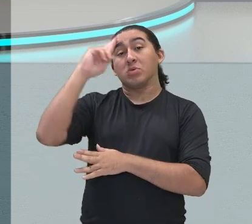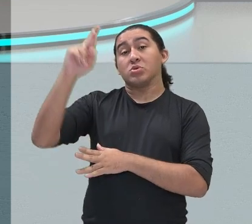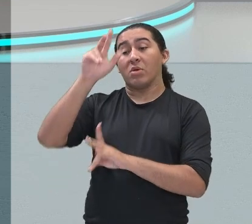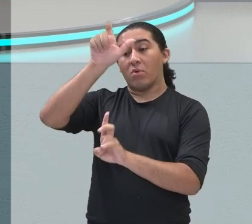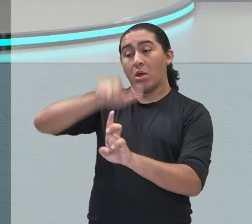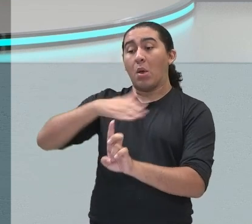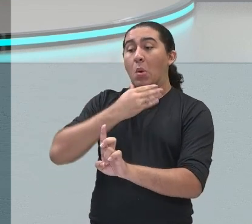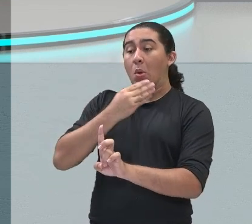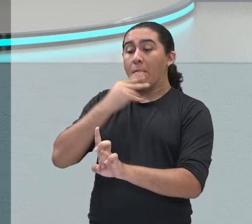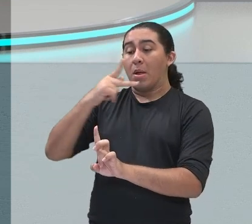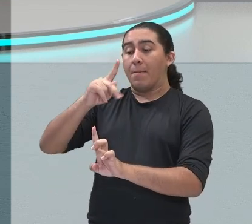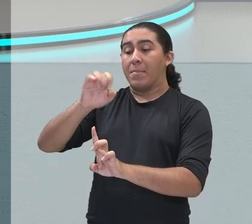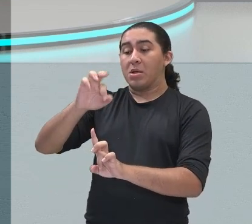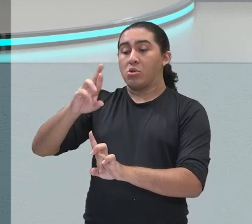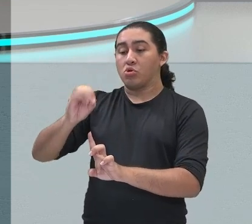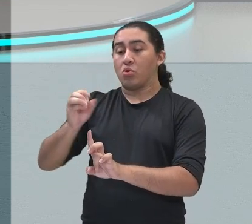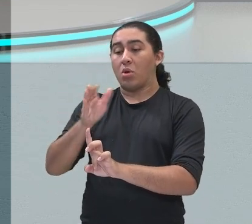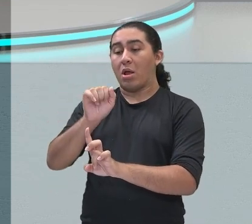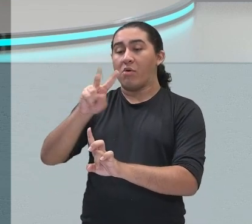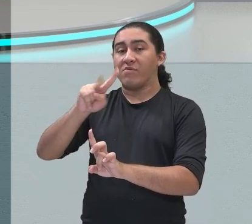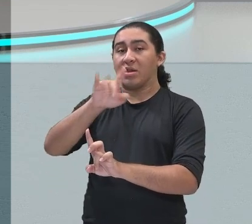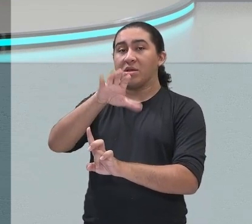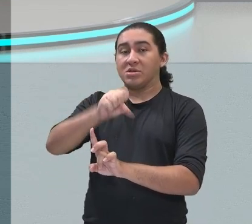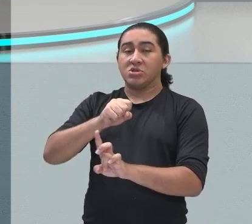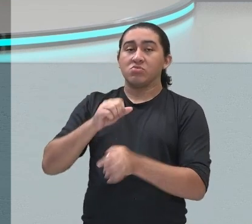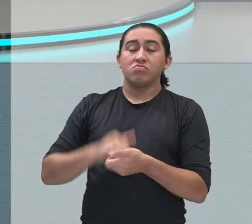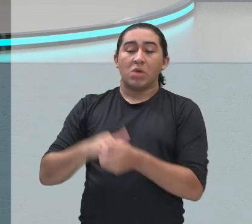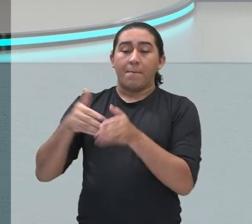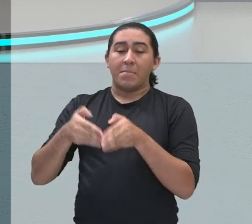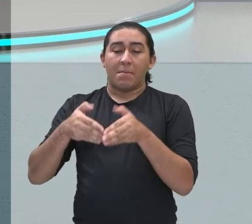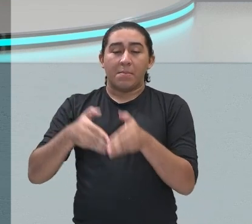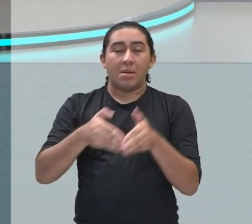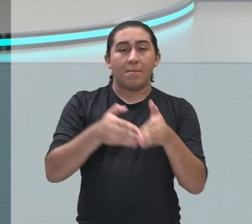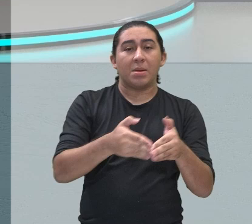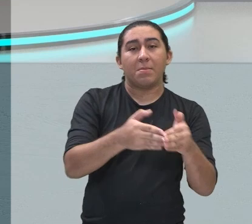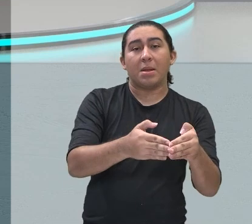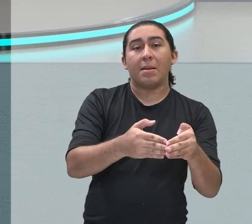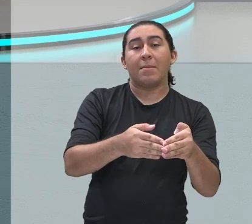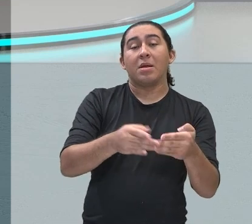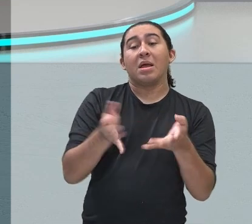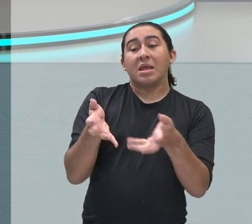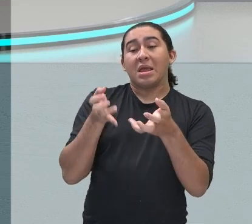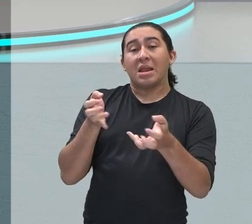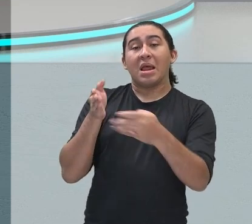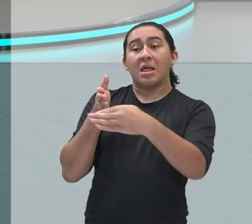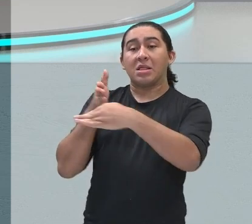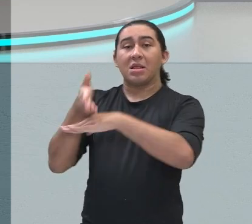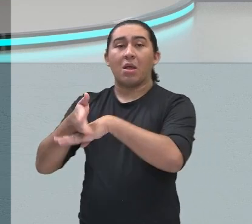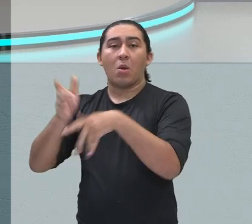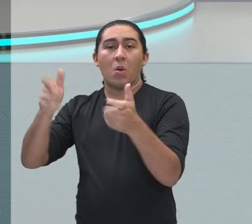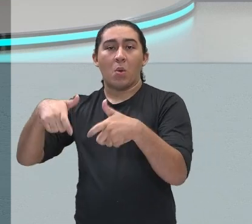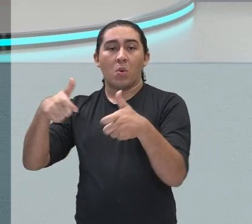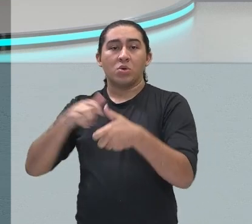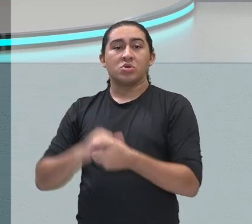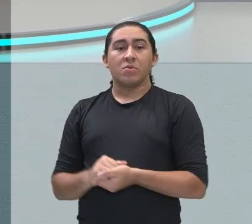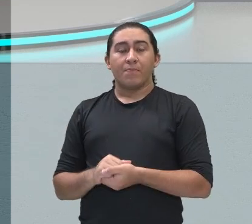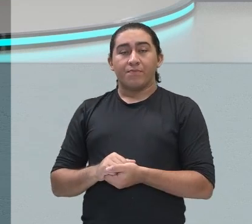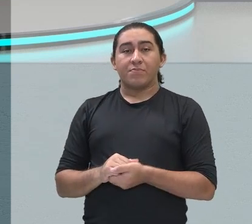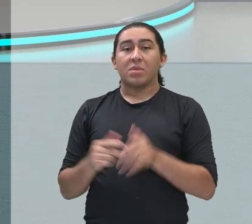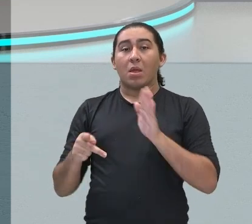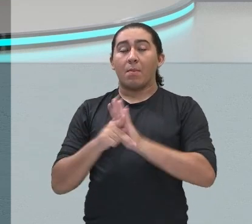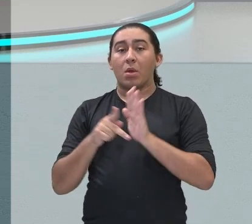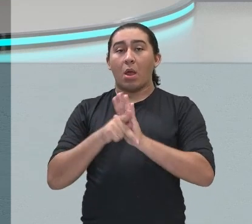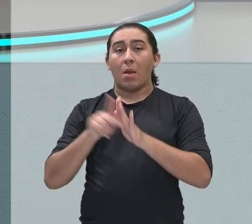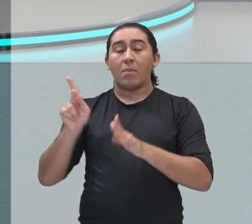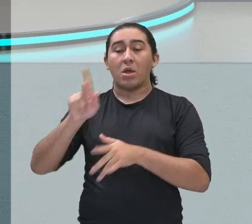Cabral. Eles iam rumo à Índia, já descoberta por Vasco da Gama. Nós já estudamos sobre Vasco da Gama também,